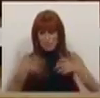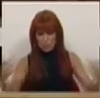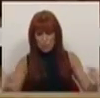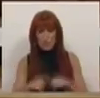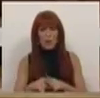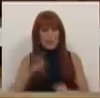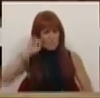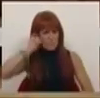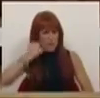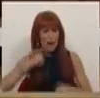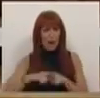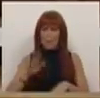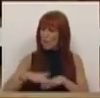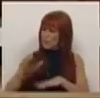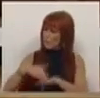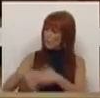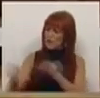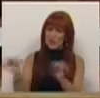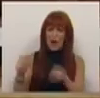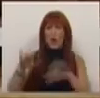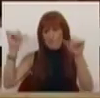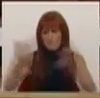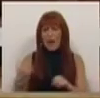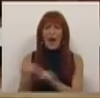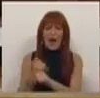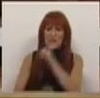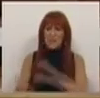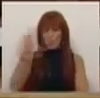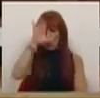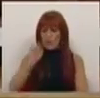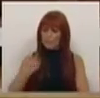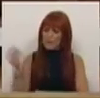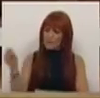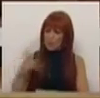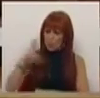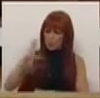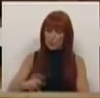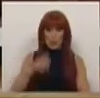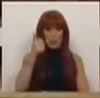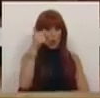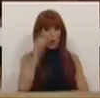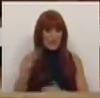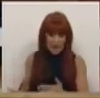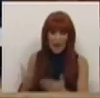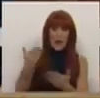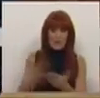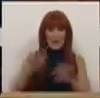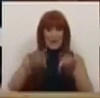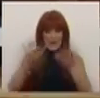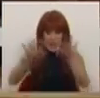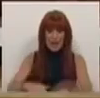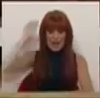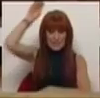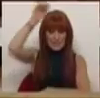contribuintes que foram lesados pela inação ou pela má ação do Governador do Banco de Portugal, que o Bloco de Esquerda vai apresentar na Assembleia